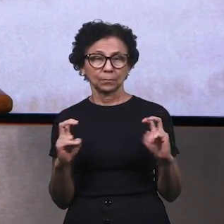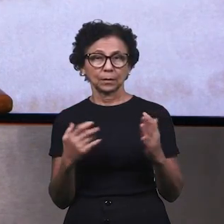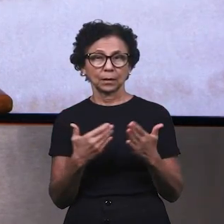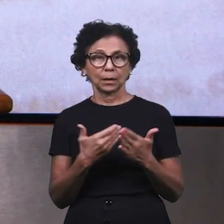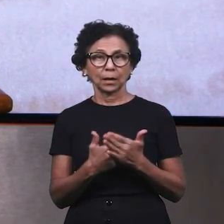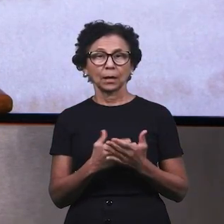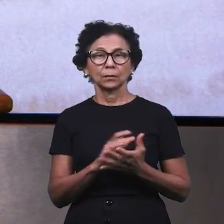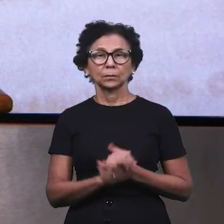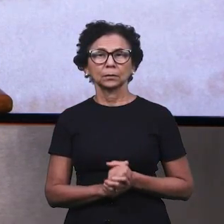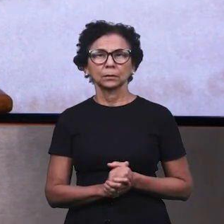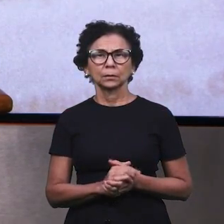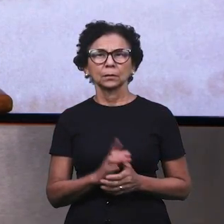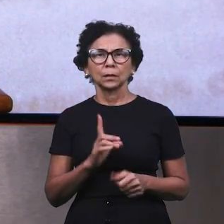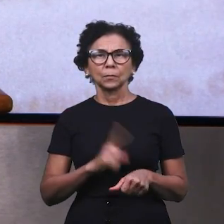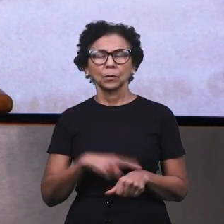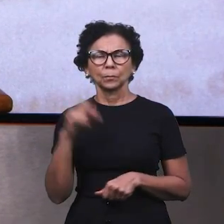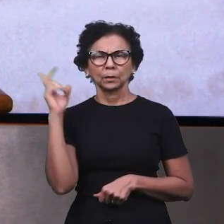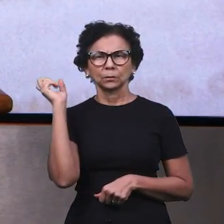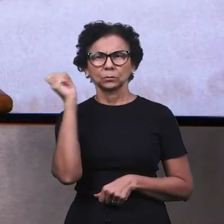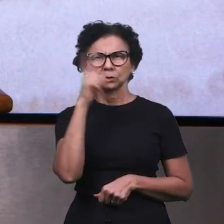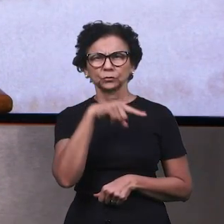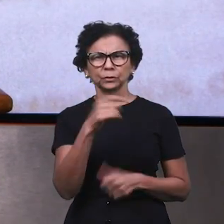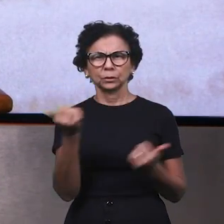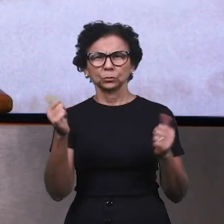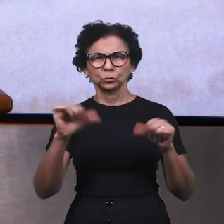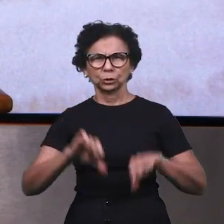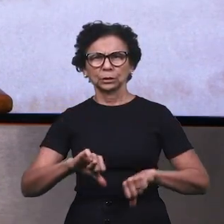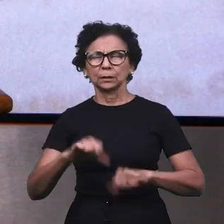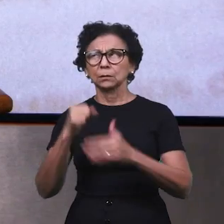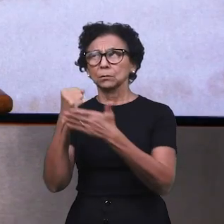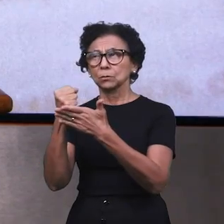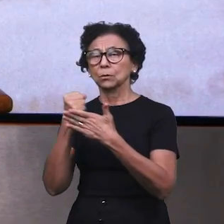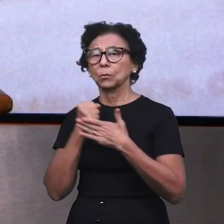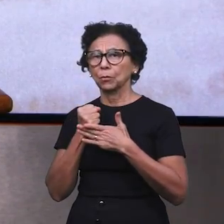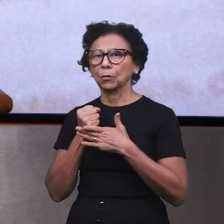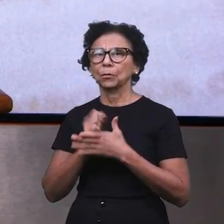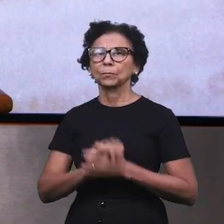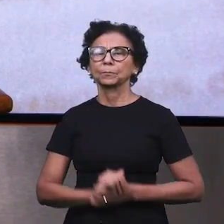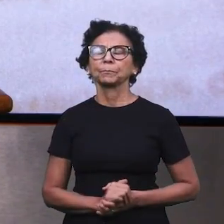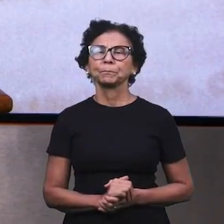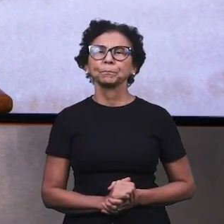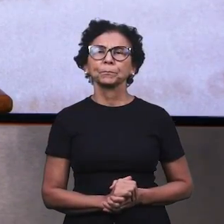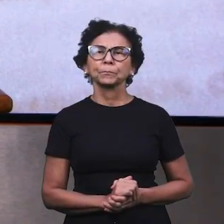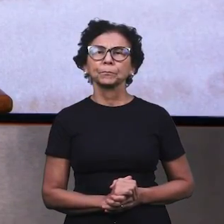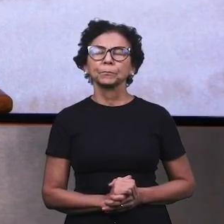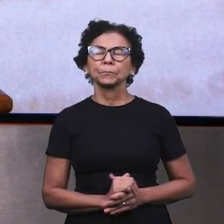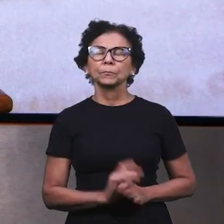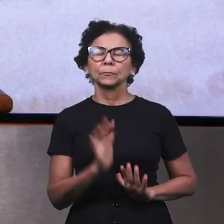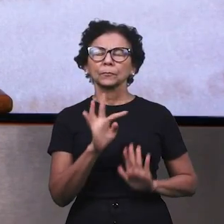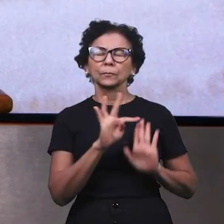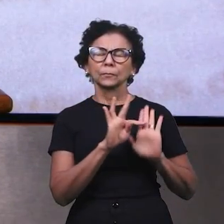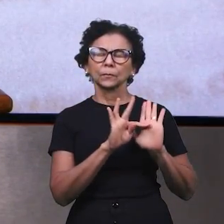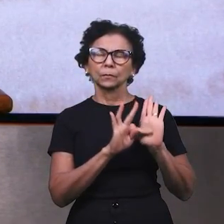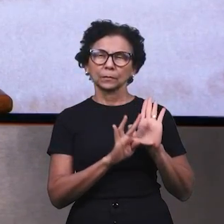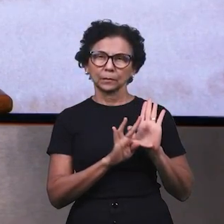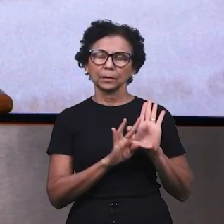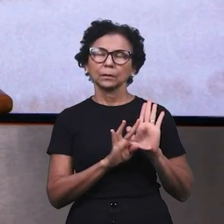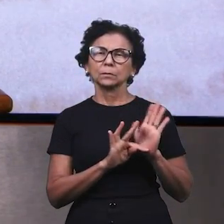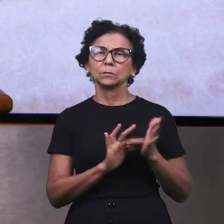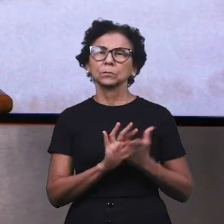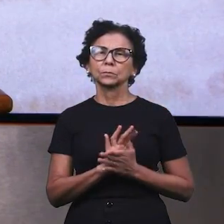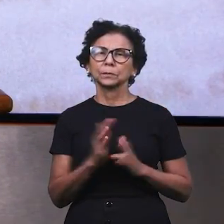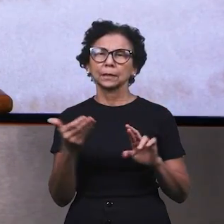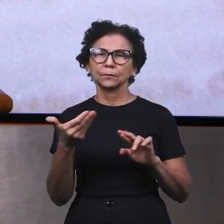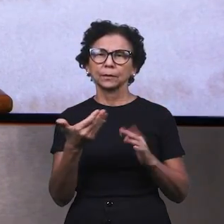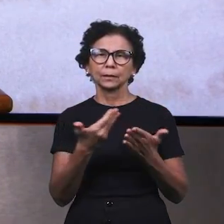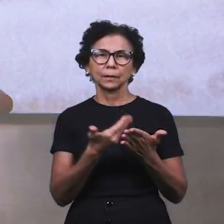é Socorro em tempo de crise. O texto que usaremos para a nossa aula